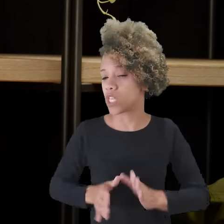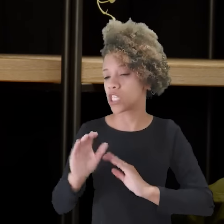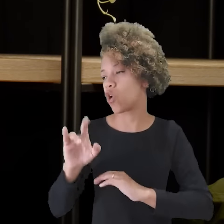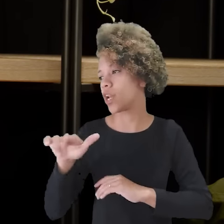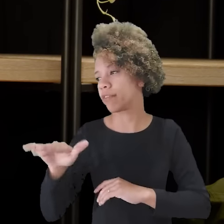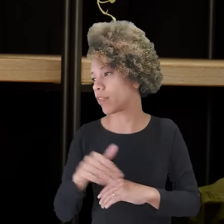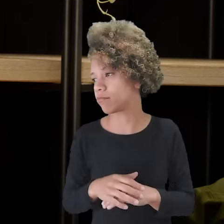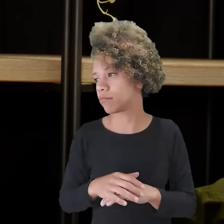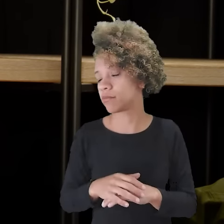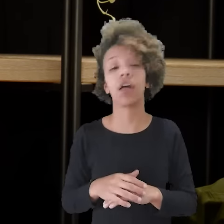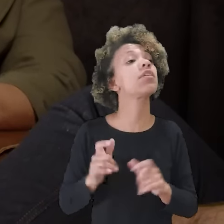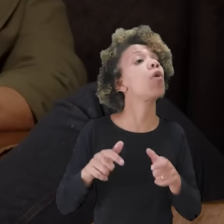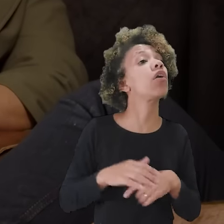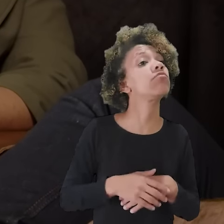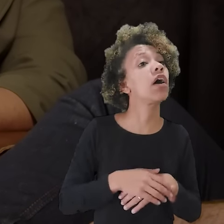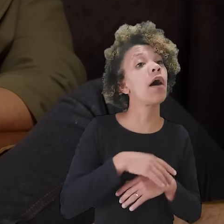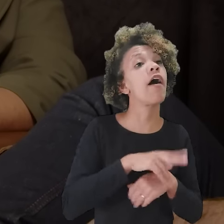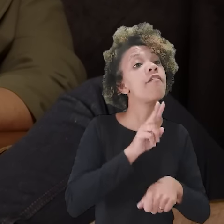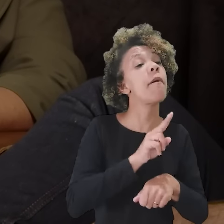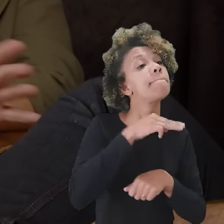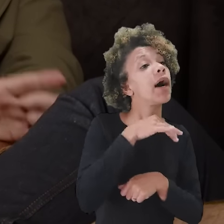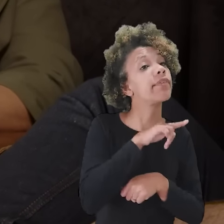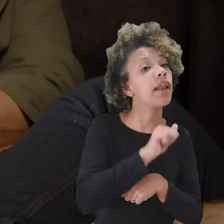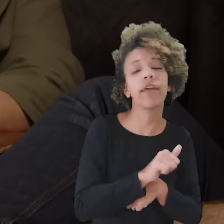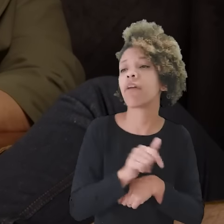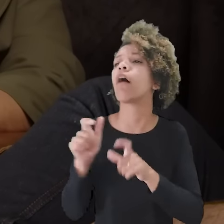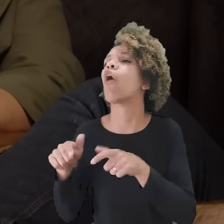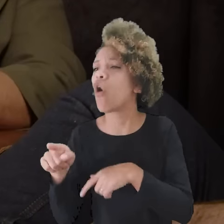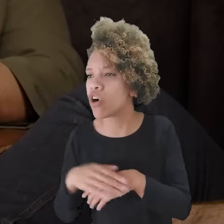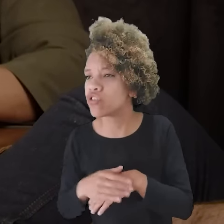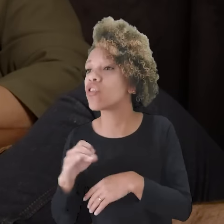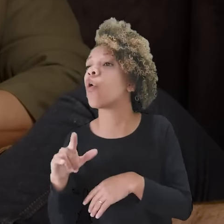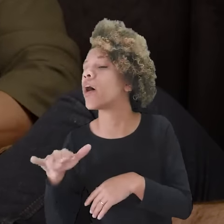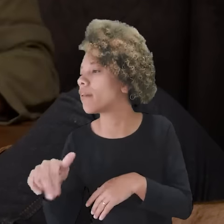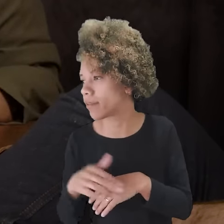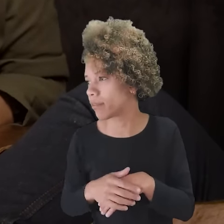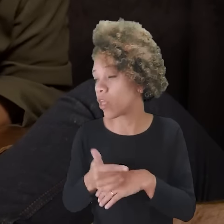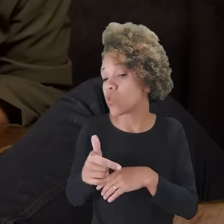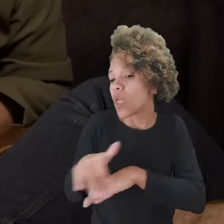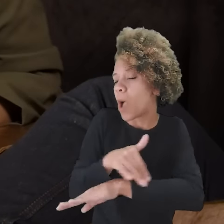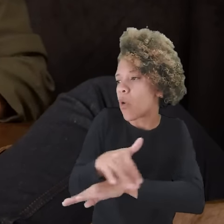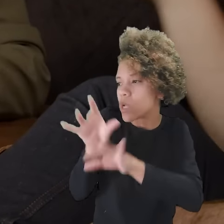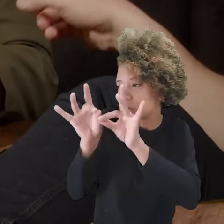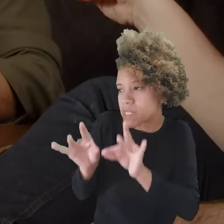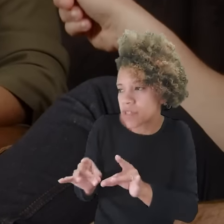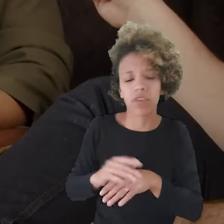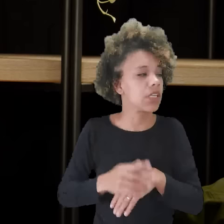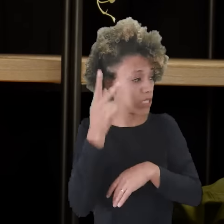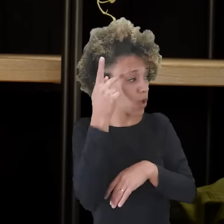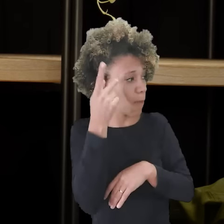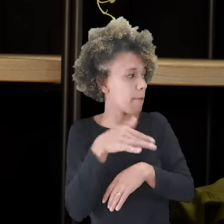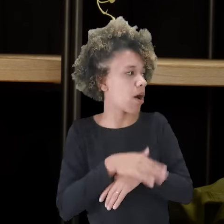ah entendi entendi tu mora aonde Paulo mora na Madalena Tu mora aonde Olinda não tem as pessoas não especificam muito Qual é